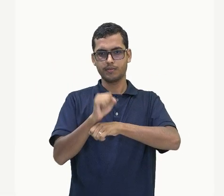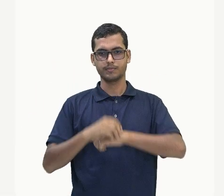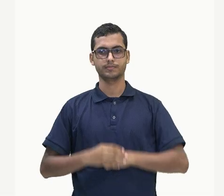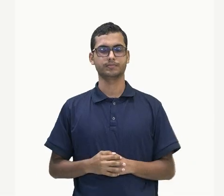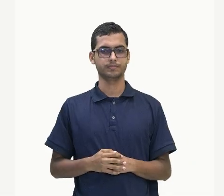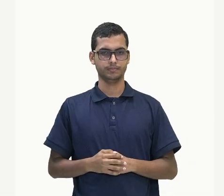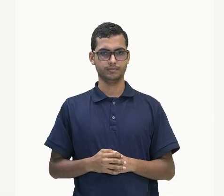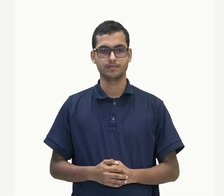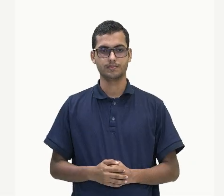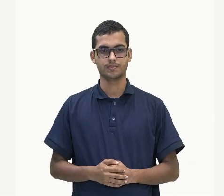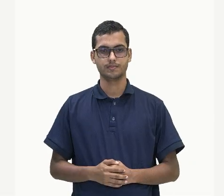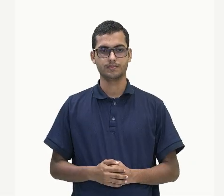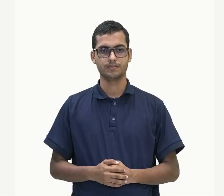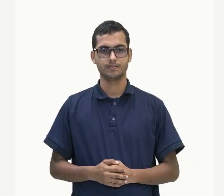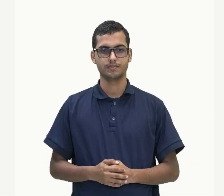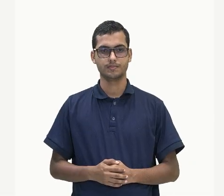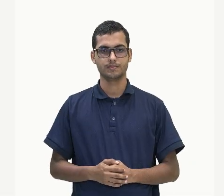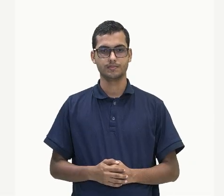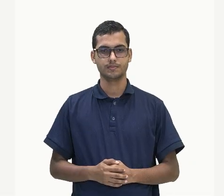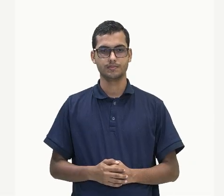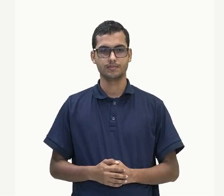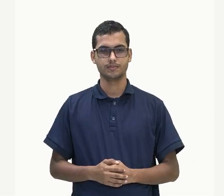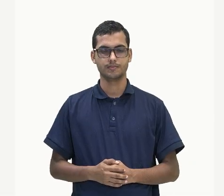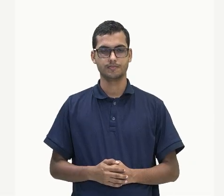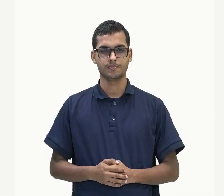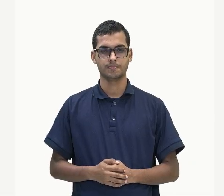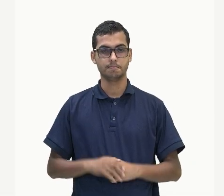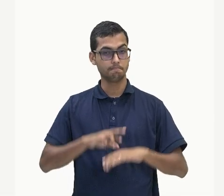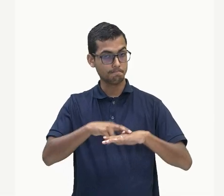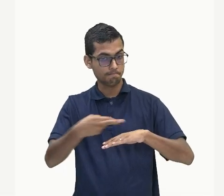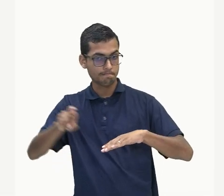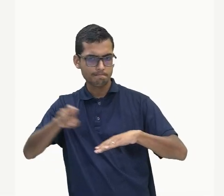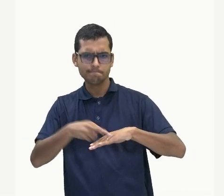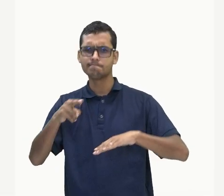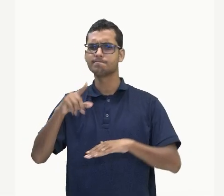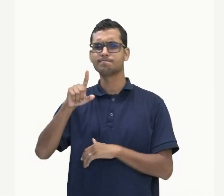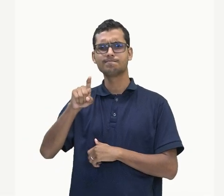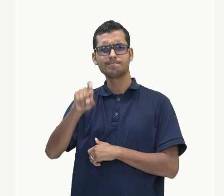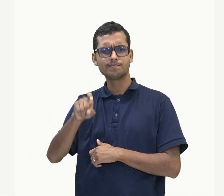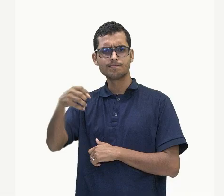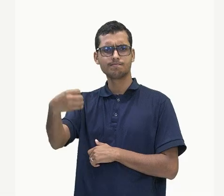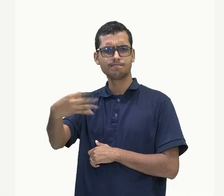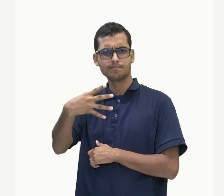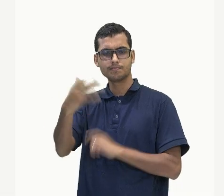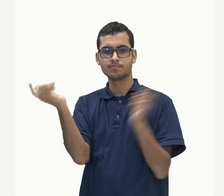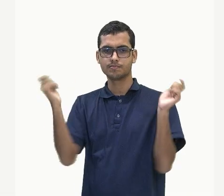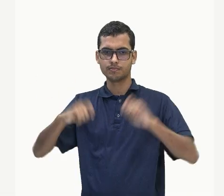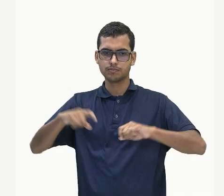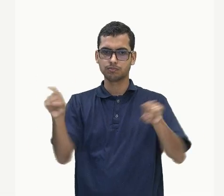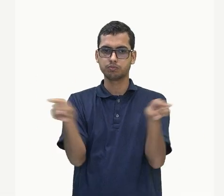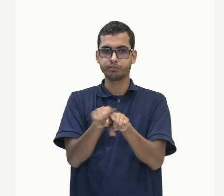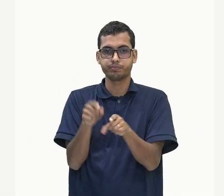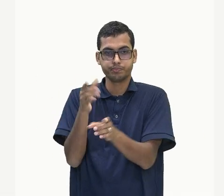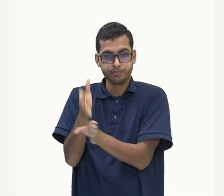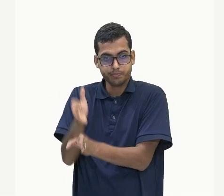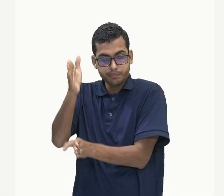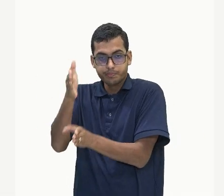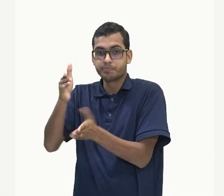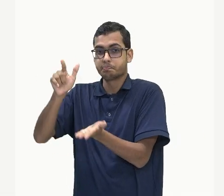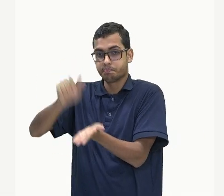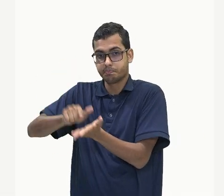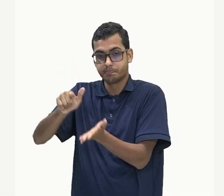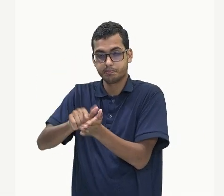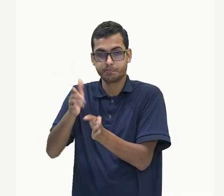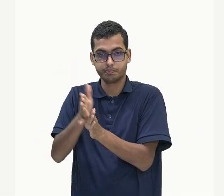pelo concreto. Já os raios-x, eles podem ultrapassar aí a folha de papel, o corpo